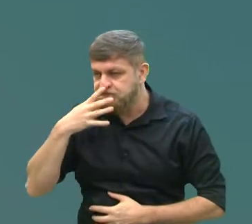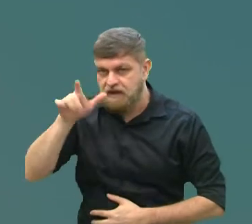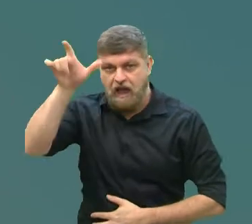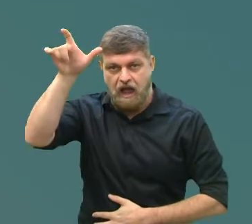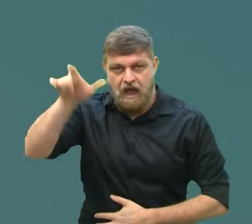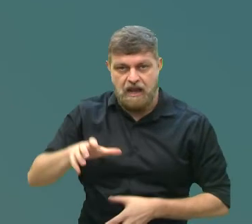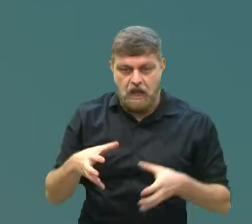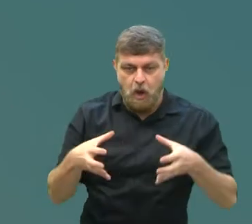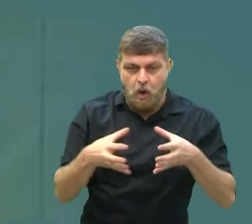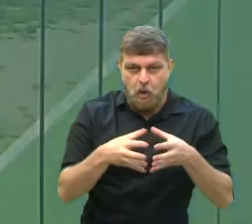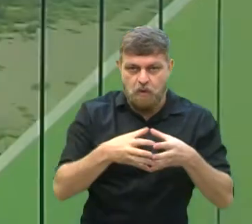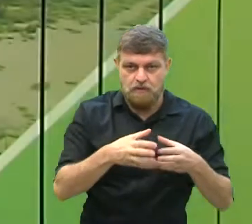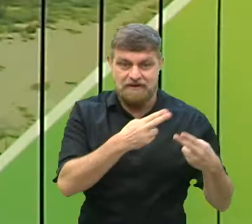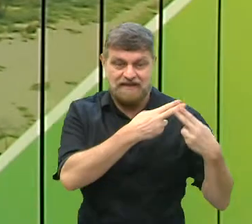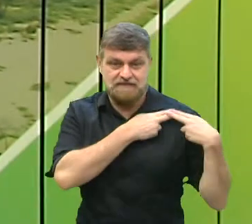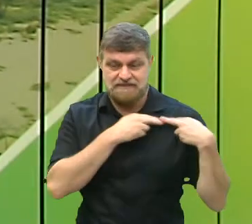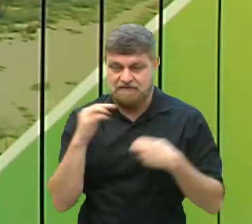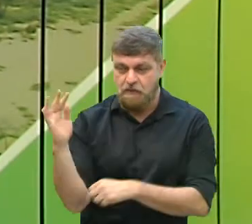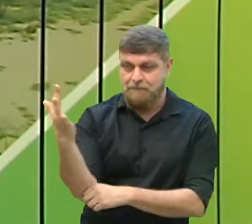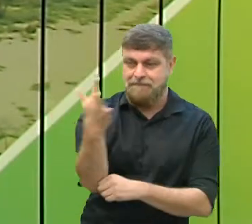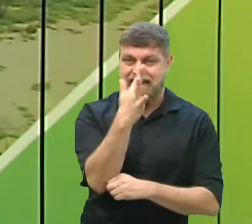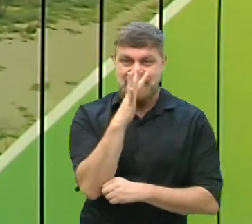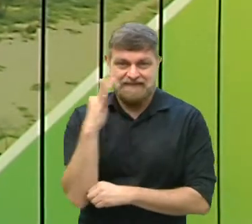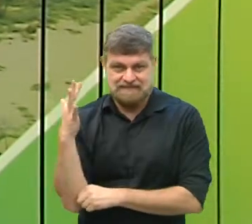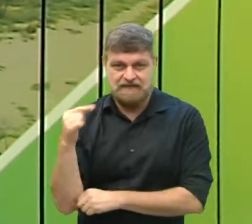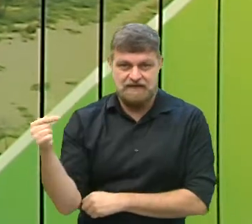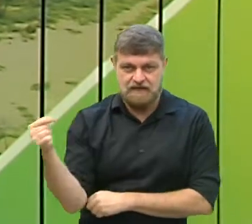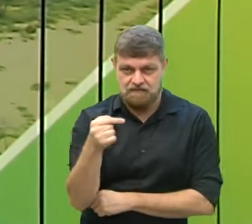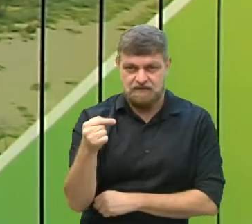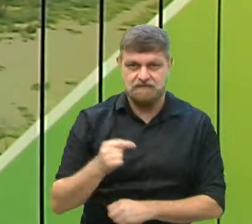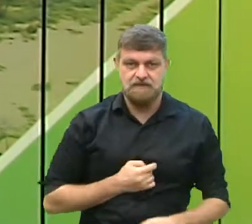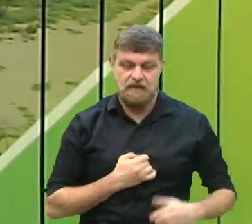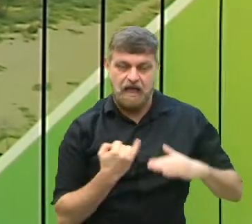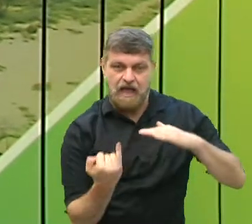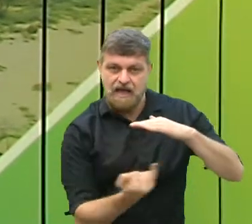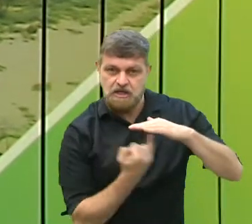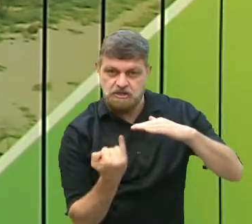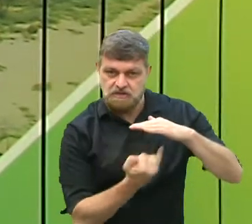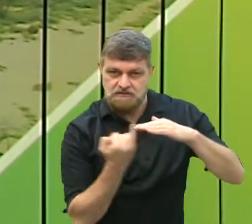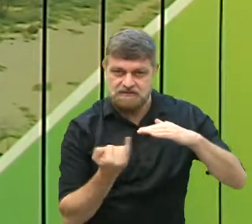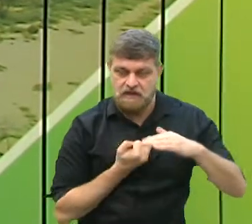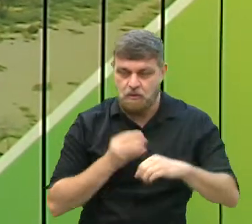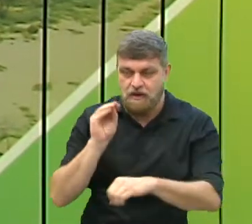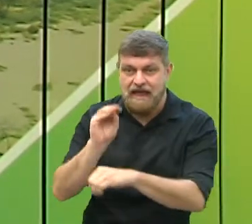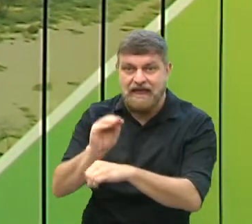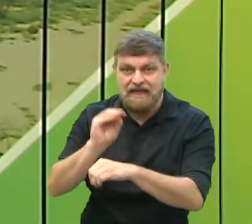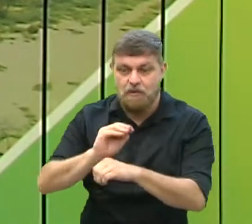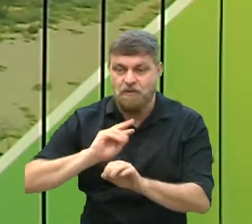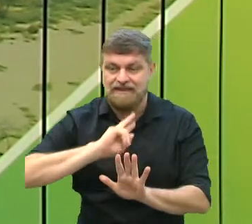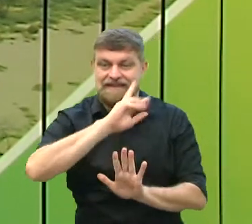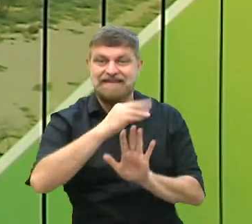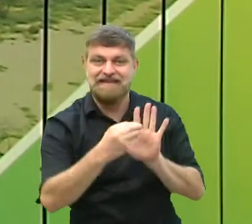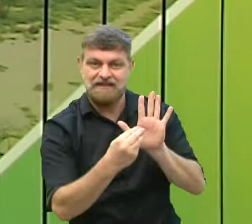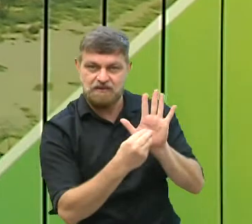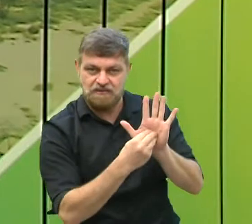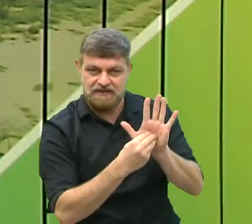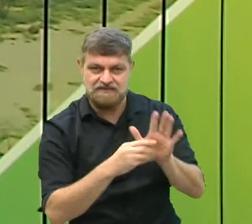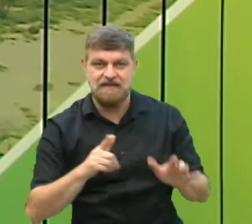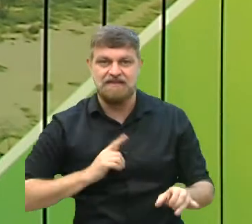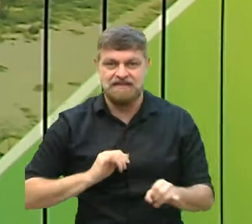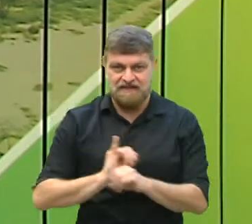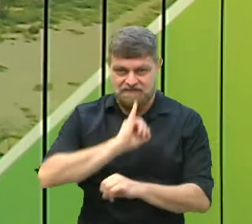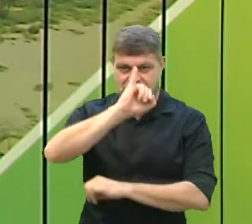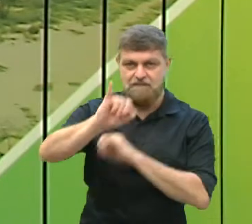pela Comissão Mundial de Áreas Protegidas da International Union for Conservation of Nature durante um evento